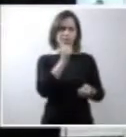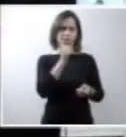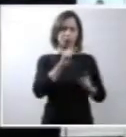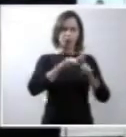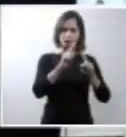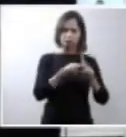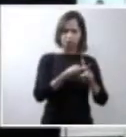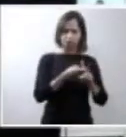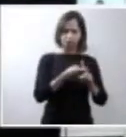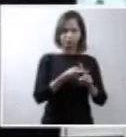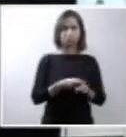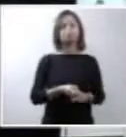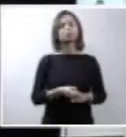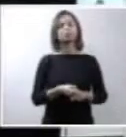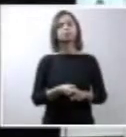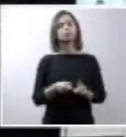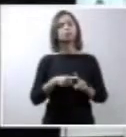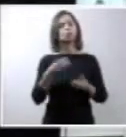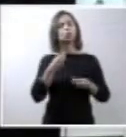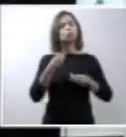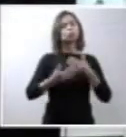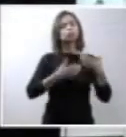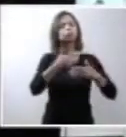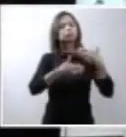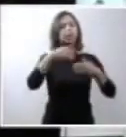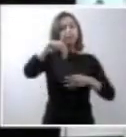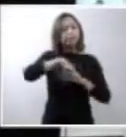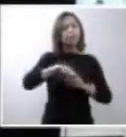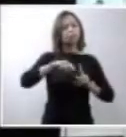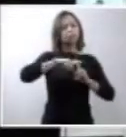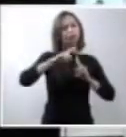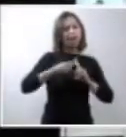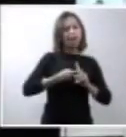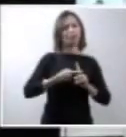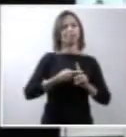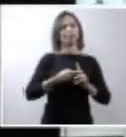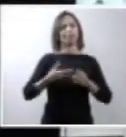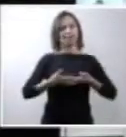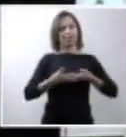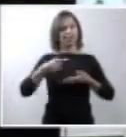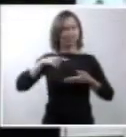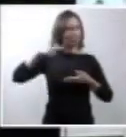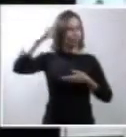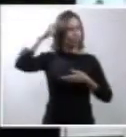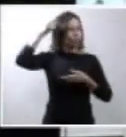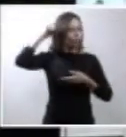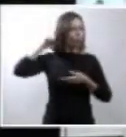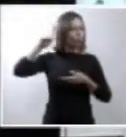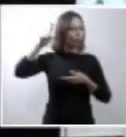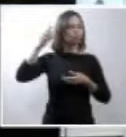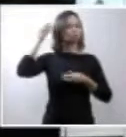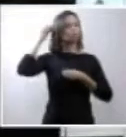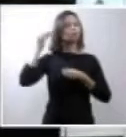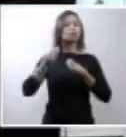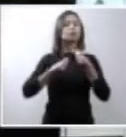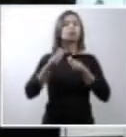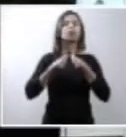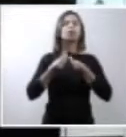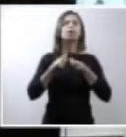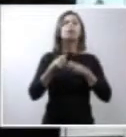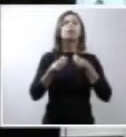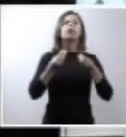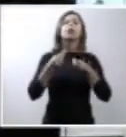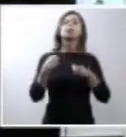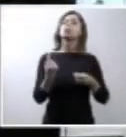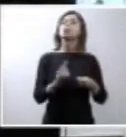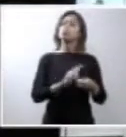à construção do feto anencefálico, que é a epigenética, esses fatores não são controlados. Nós